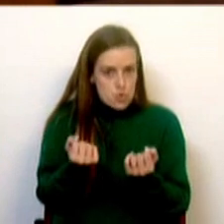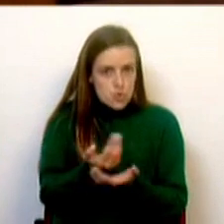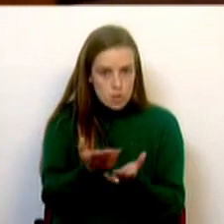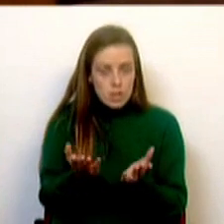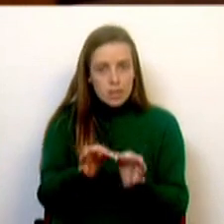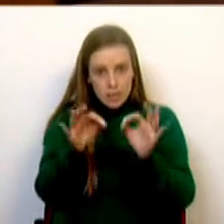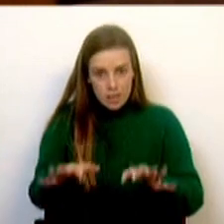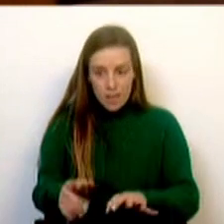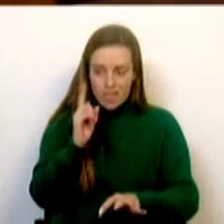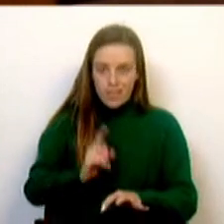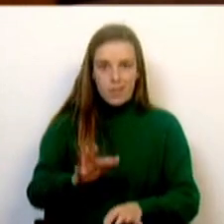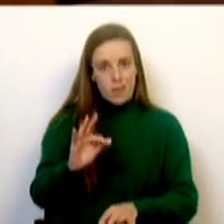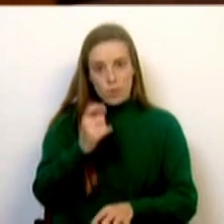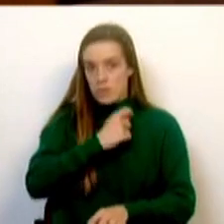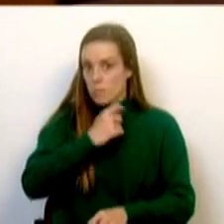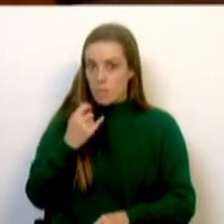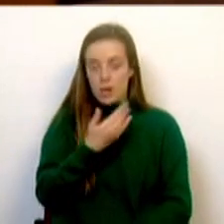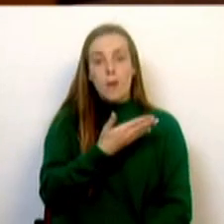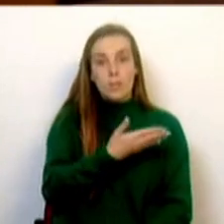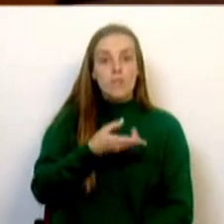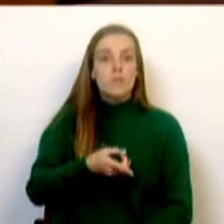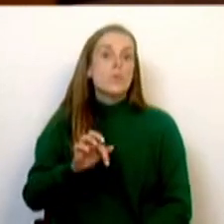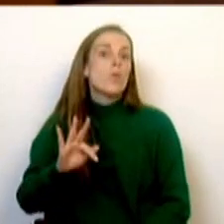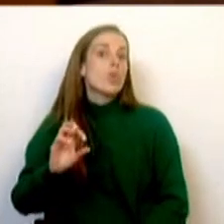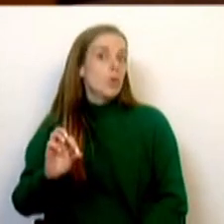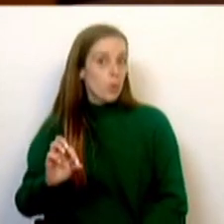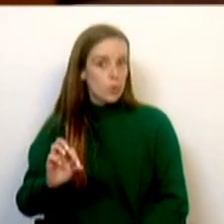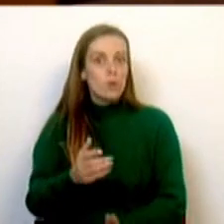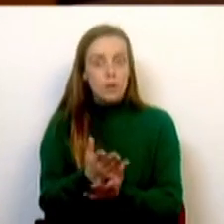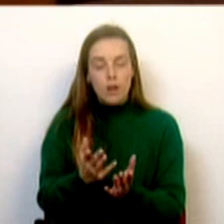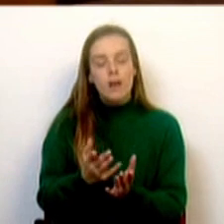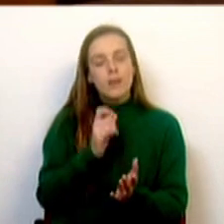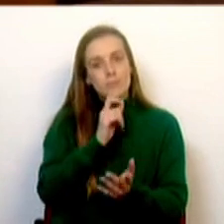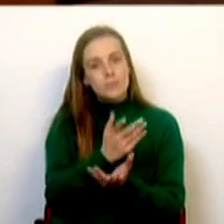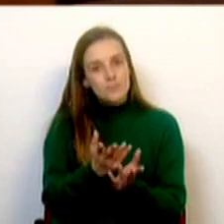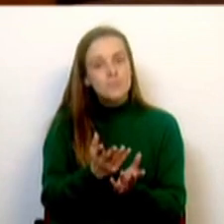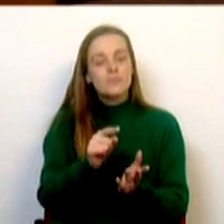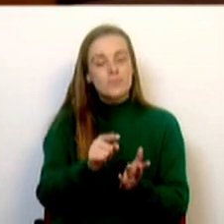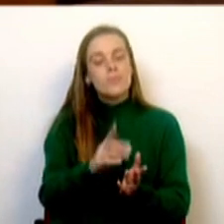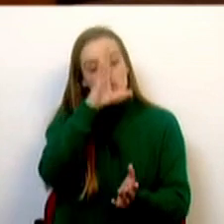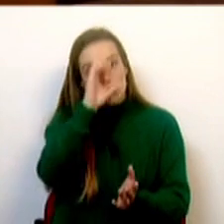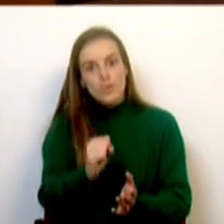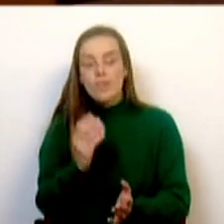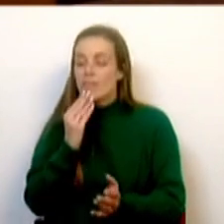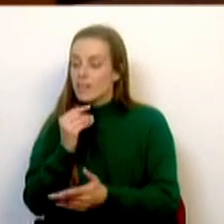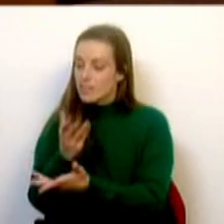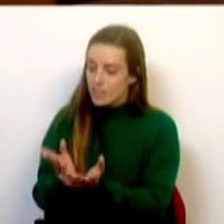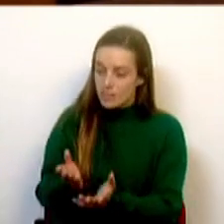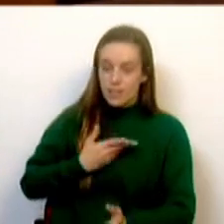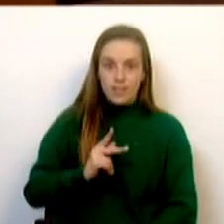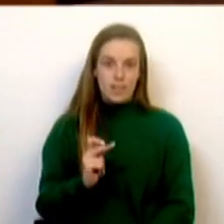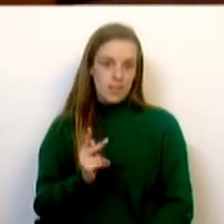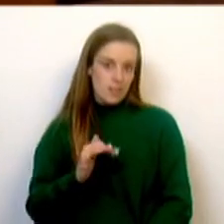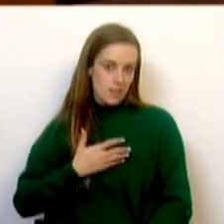para que, tal como no dia 14 de maio de 1948, foi possível proclamar a criação do Estado de Israel, e David